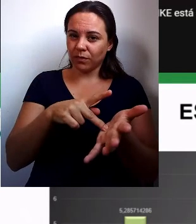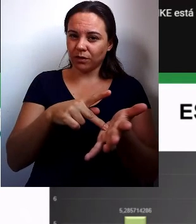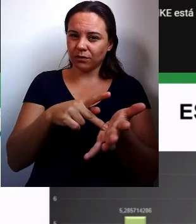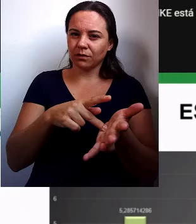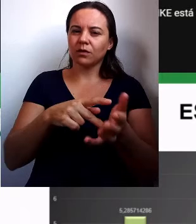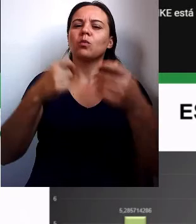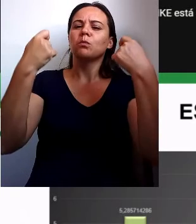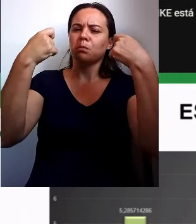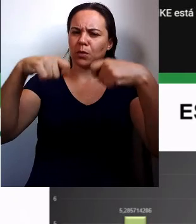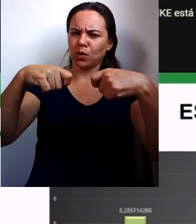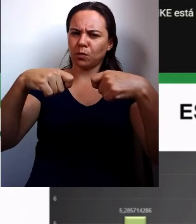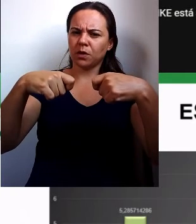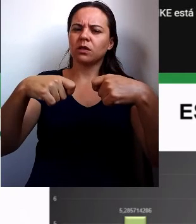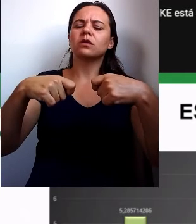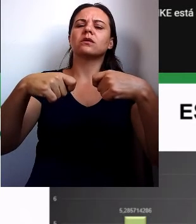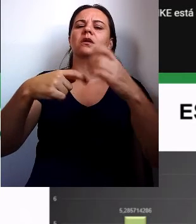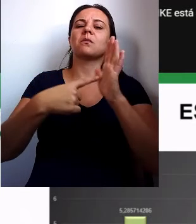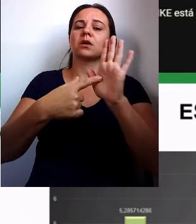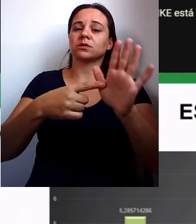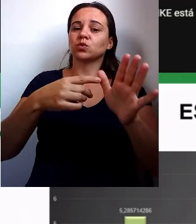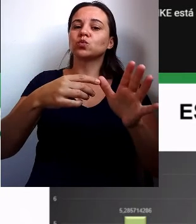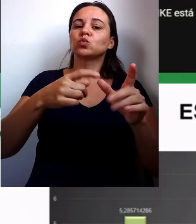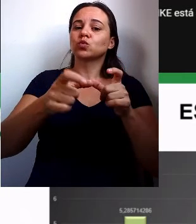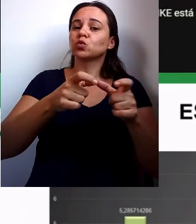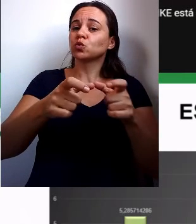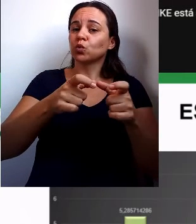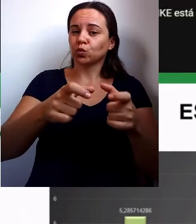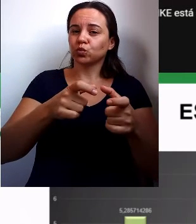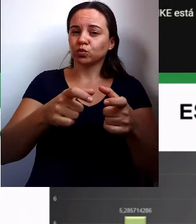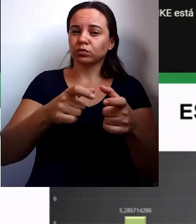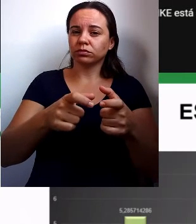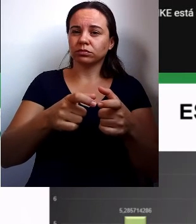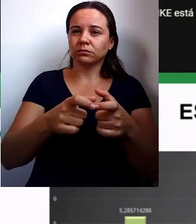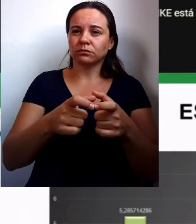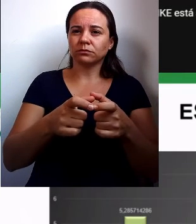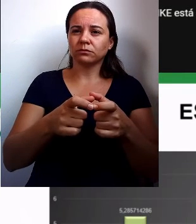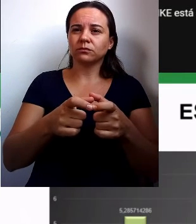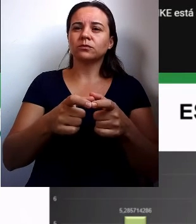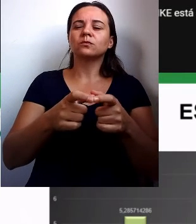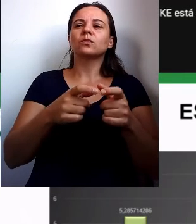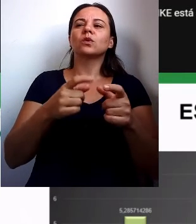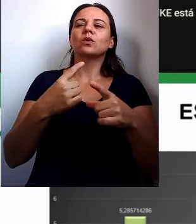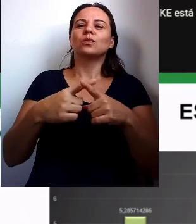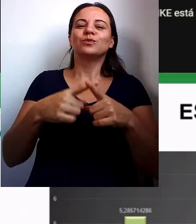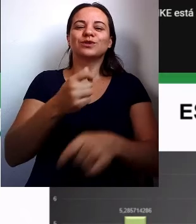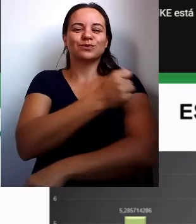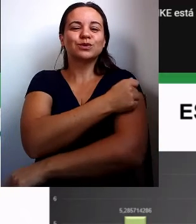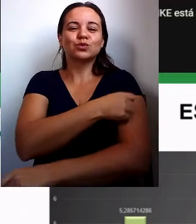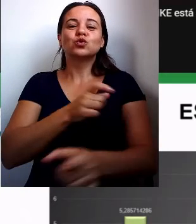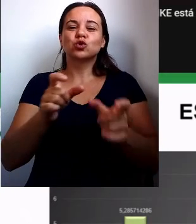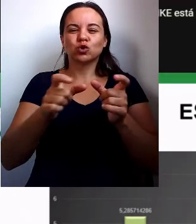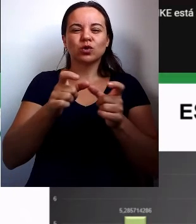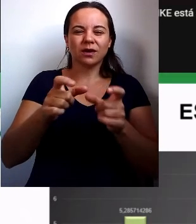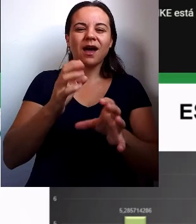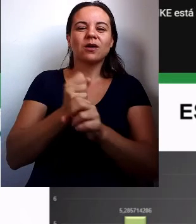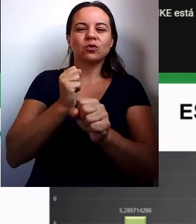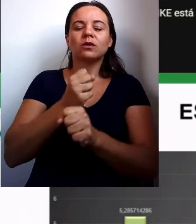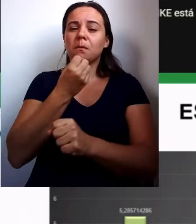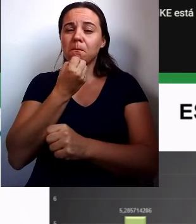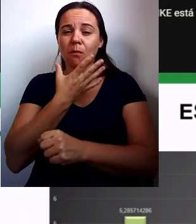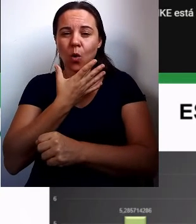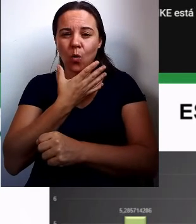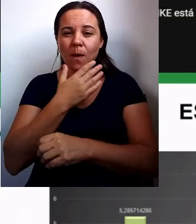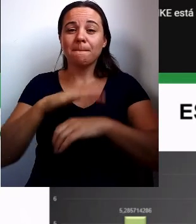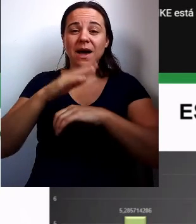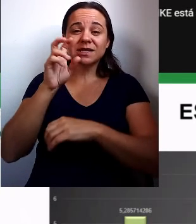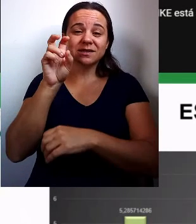porque de fato foi bem competente a aplicação do jogo perante os alunos, onde tivemos uma nota